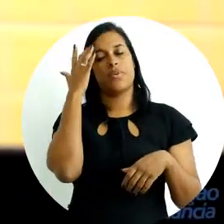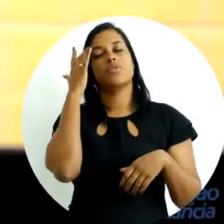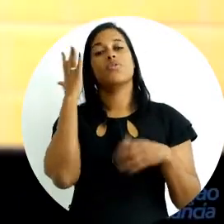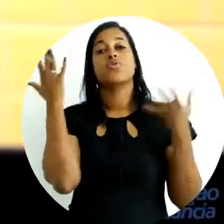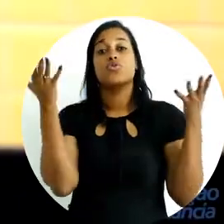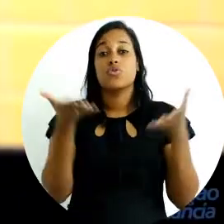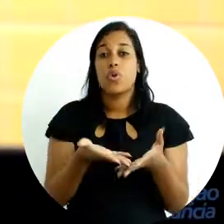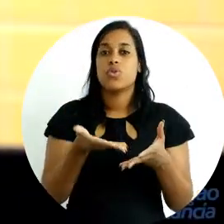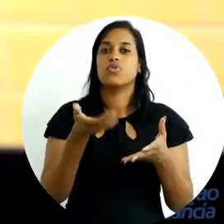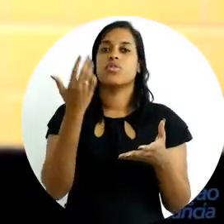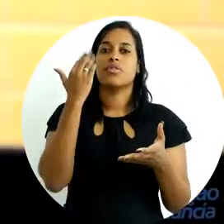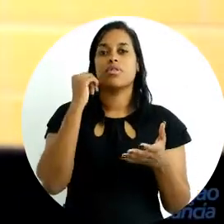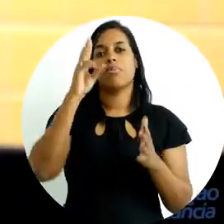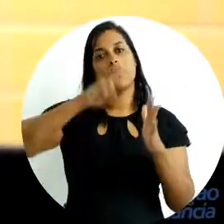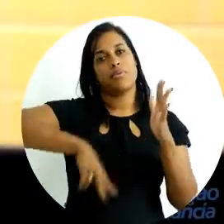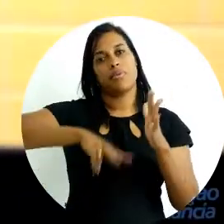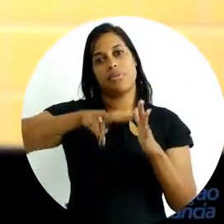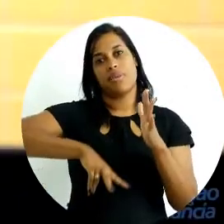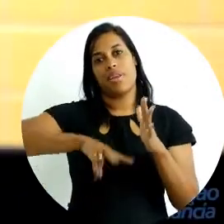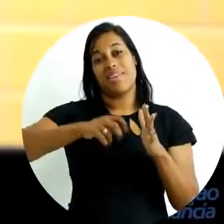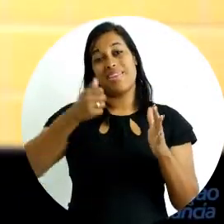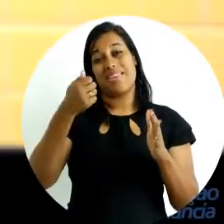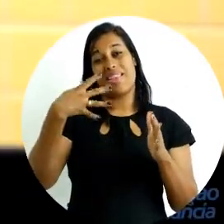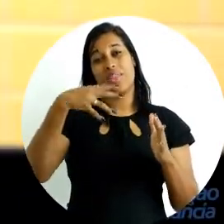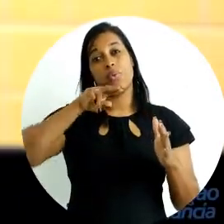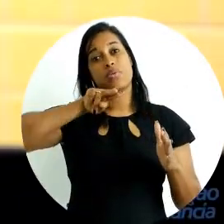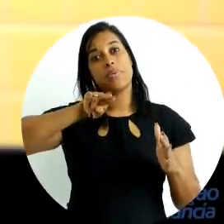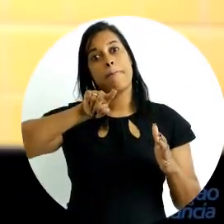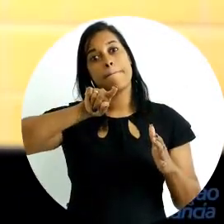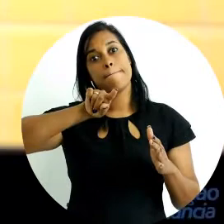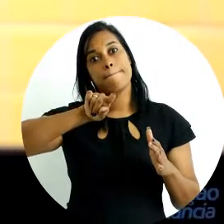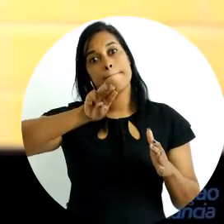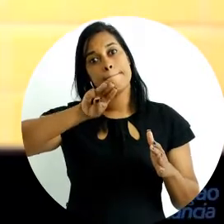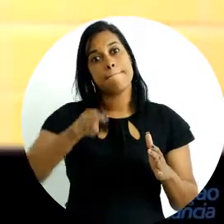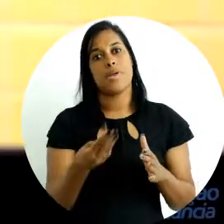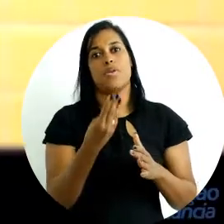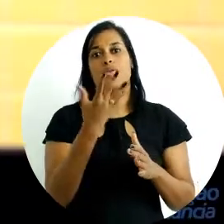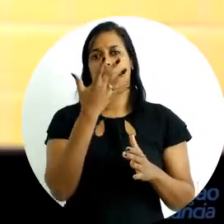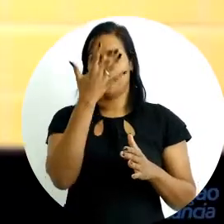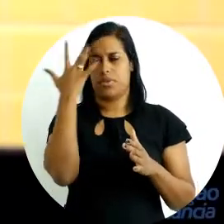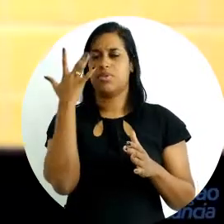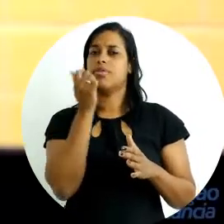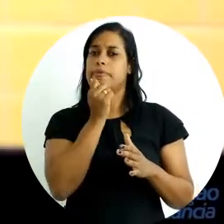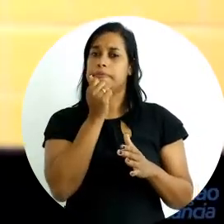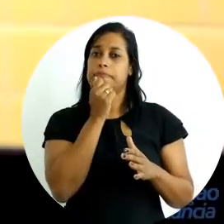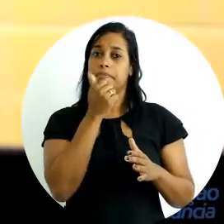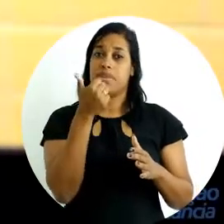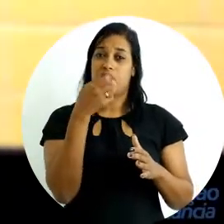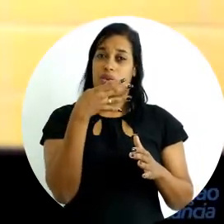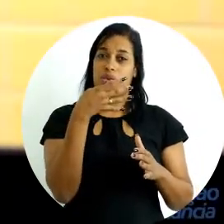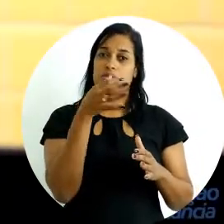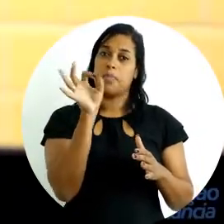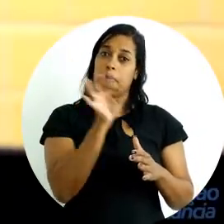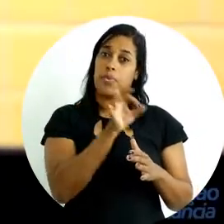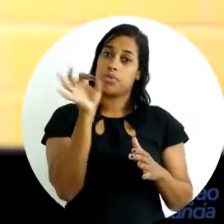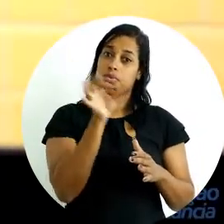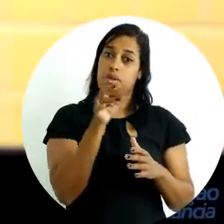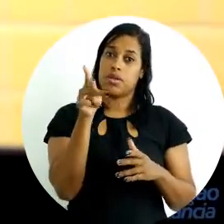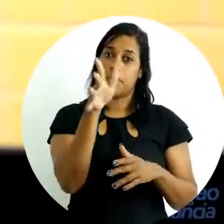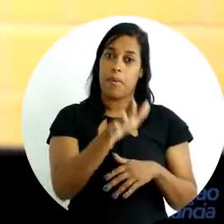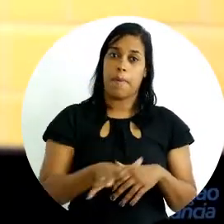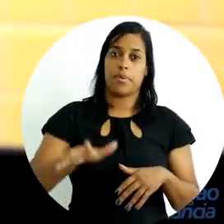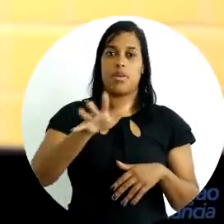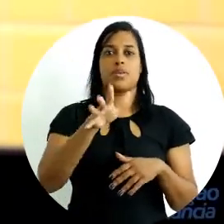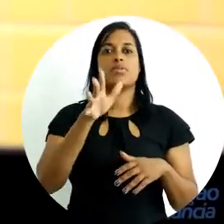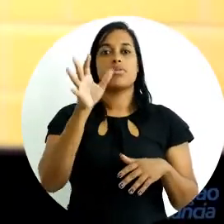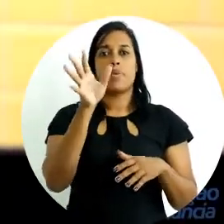pessoas alfabetizadas apenas, em um universo de 14 milhões de habitantes. Ou seja, 14% da